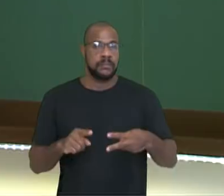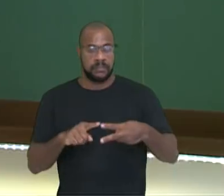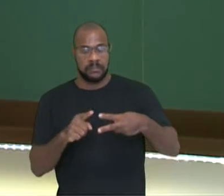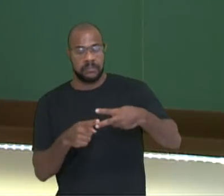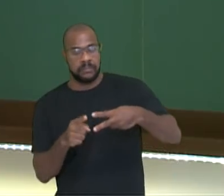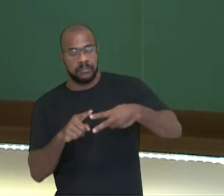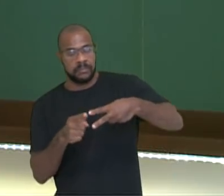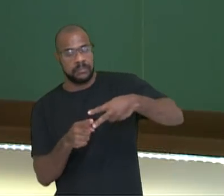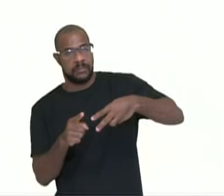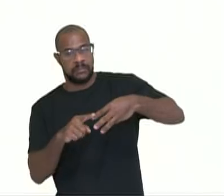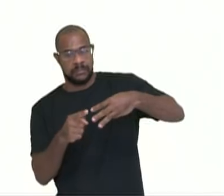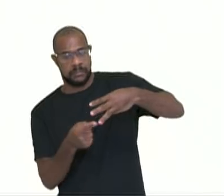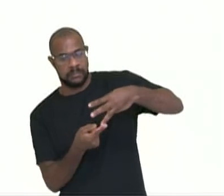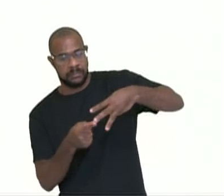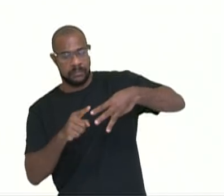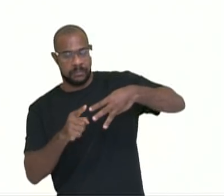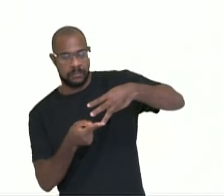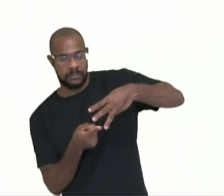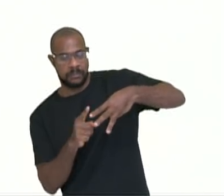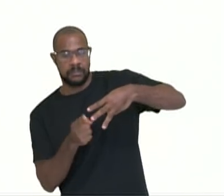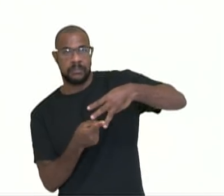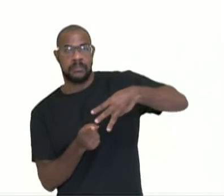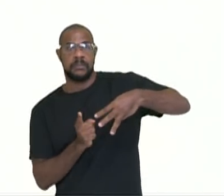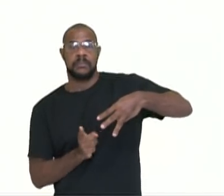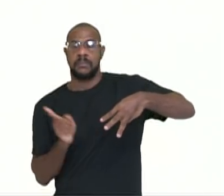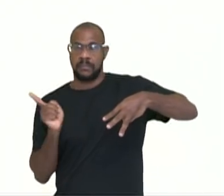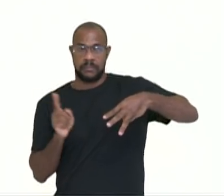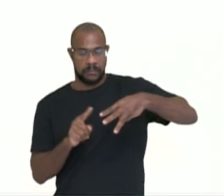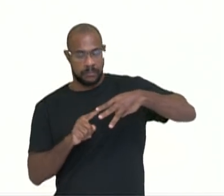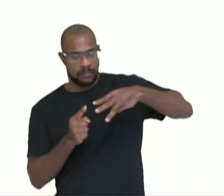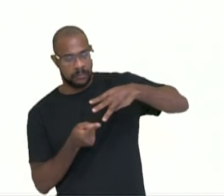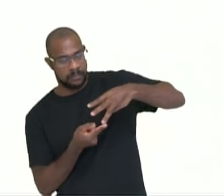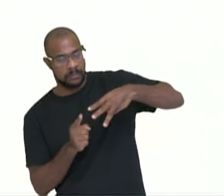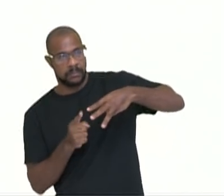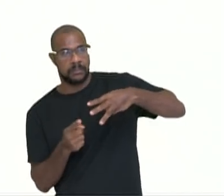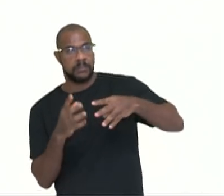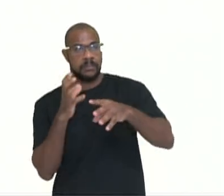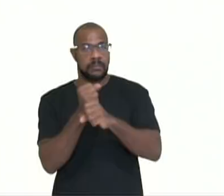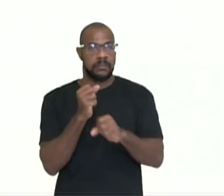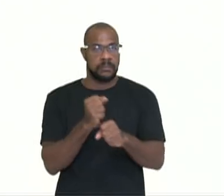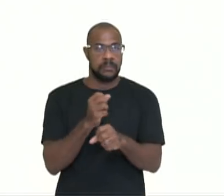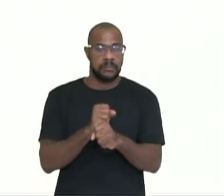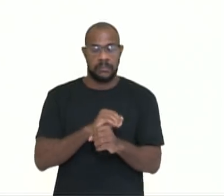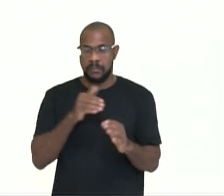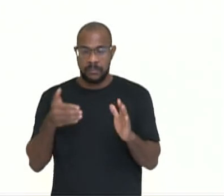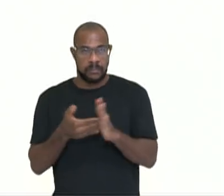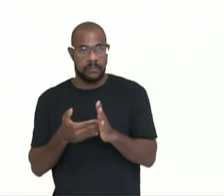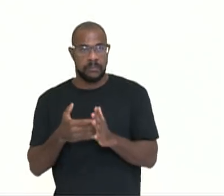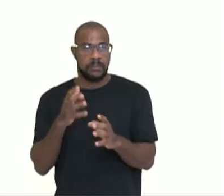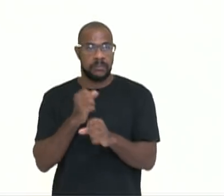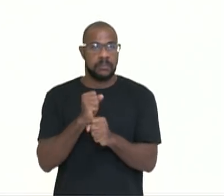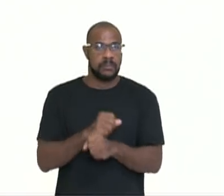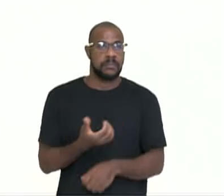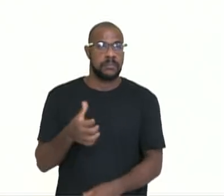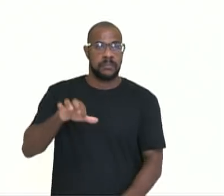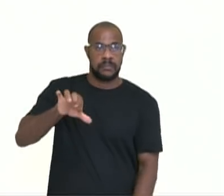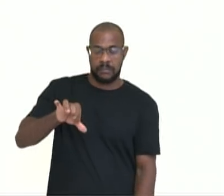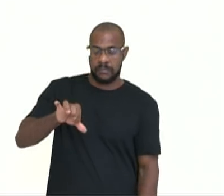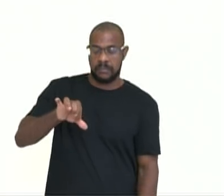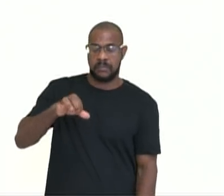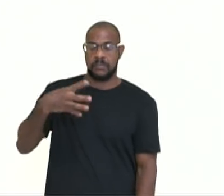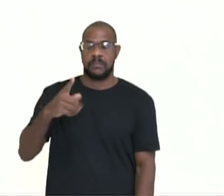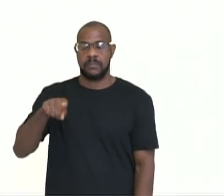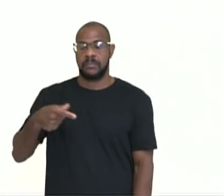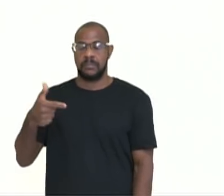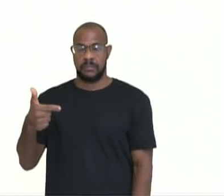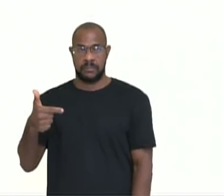π vezes r. Aí o que eu fiz? Eu calculei o comprimento da circunferência inteira, que é 94,2. No